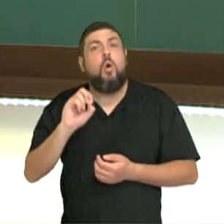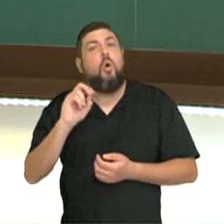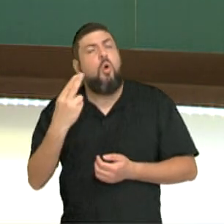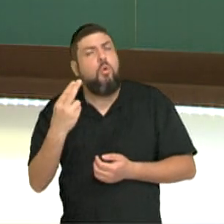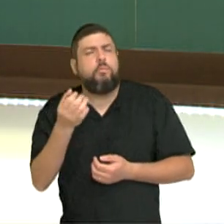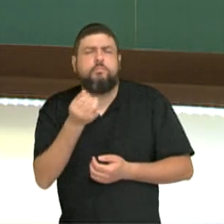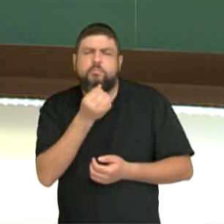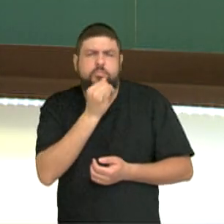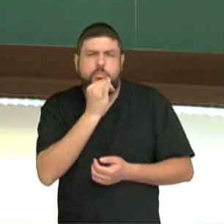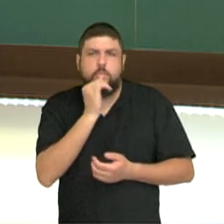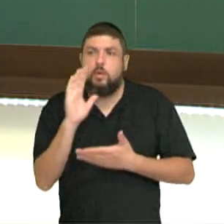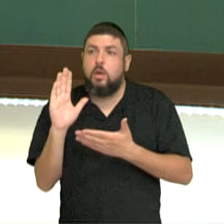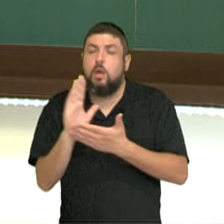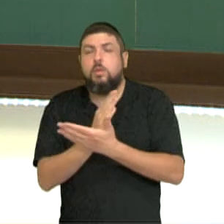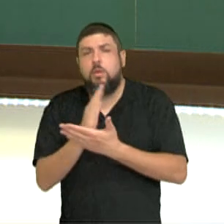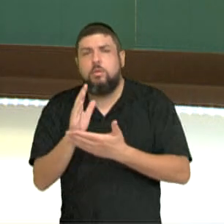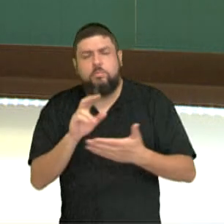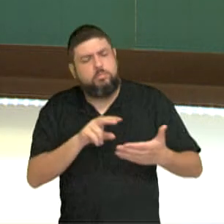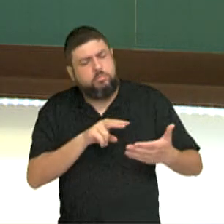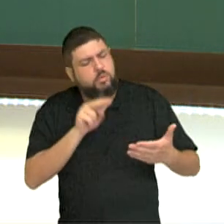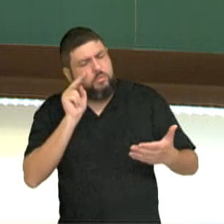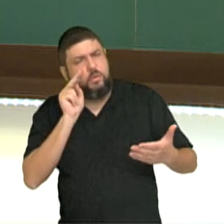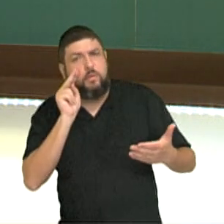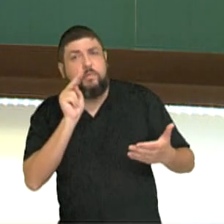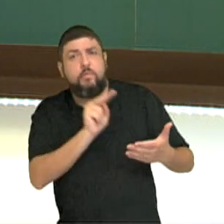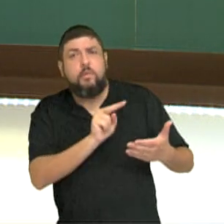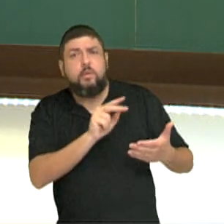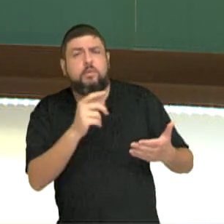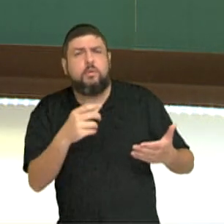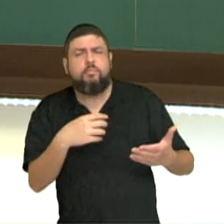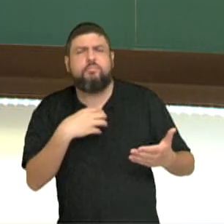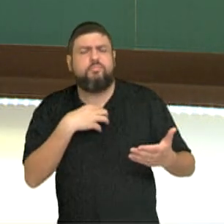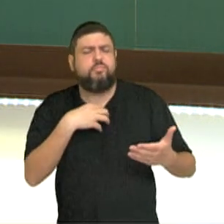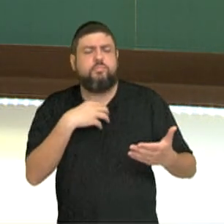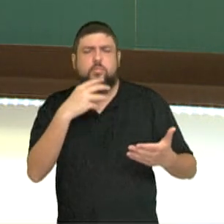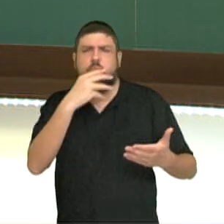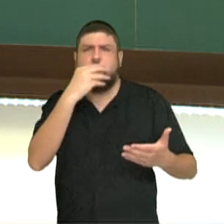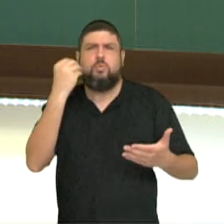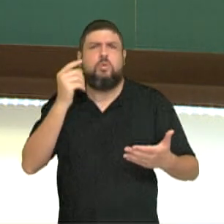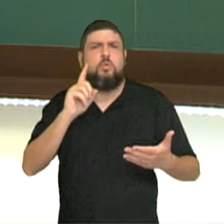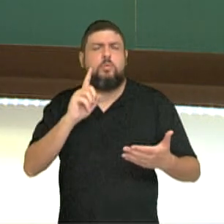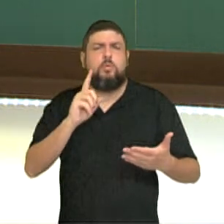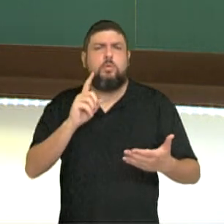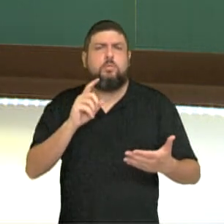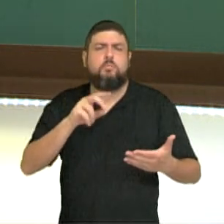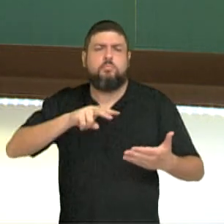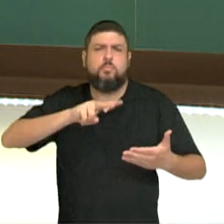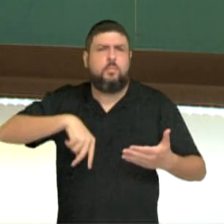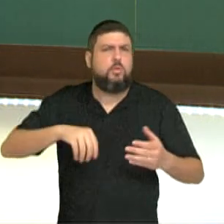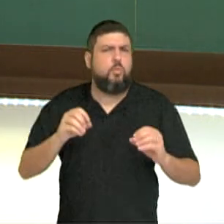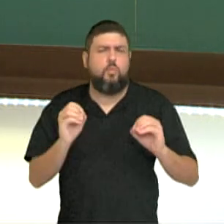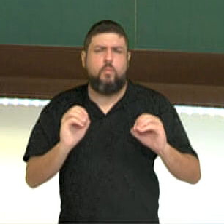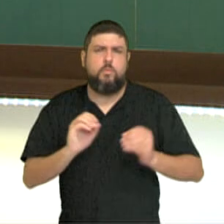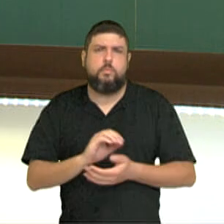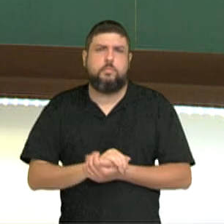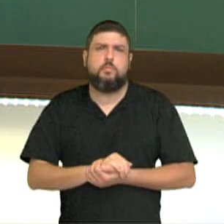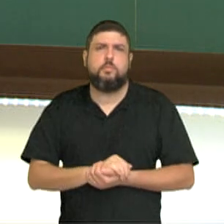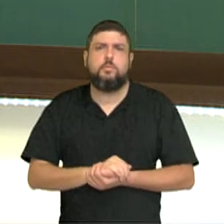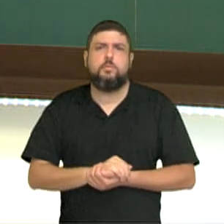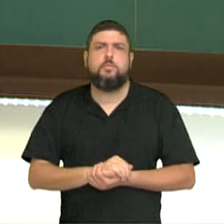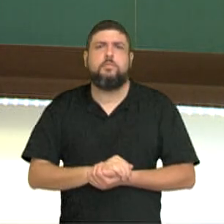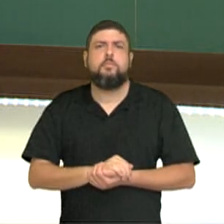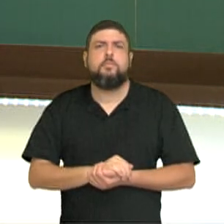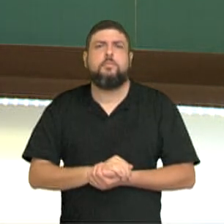é interessante. Então ela já nem lê o restante então da notícia, né? Então também pode ser bem importante